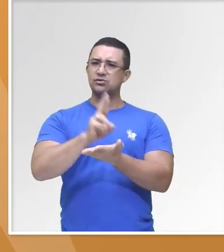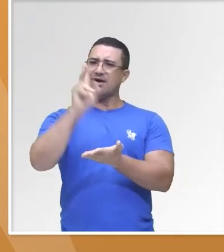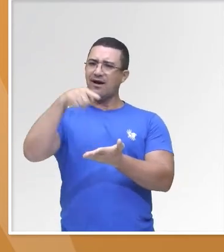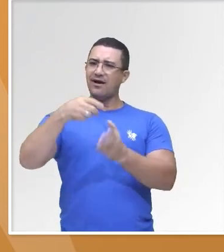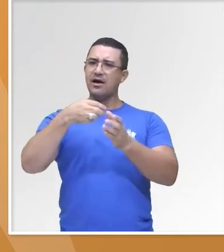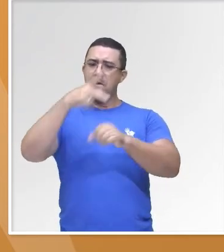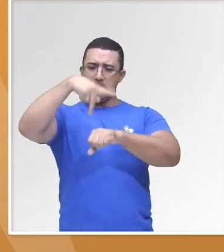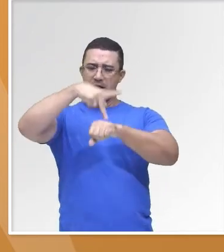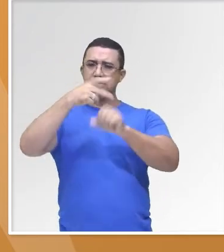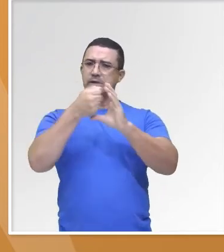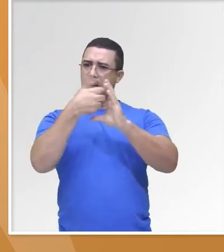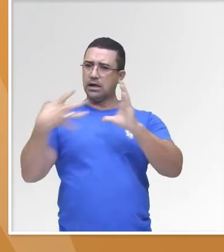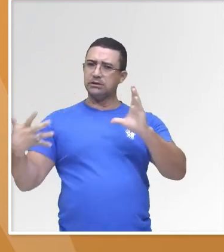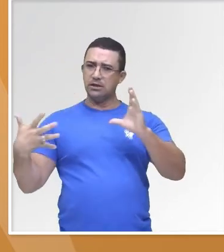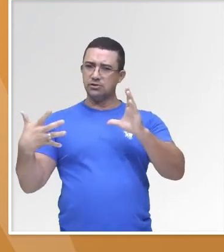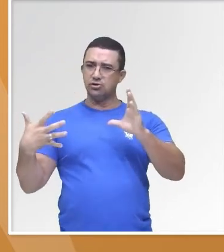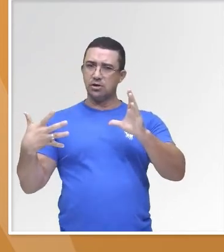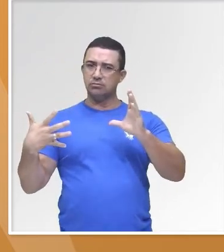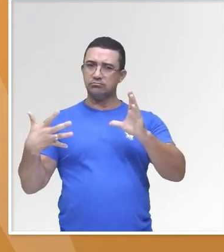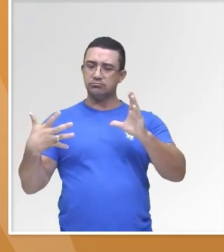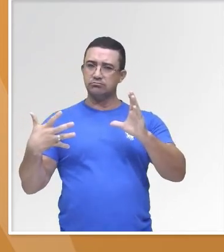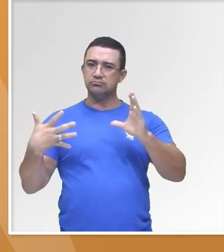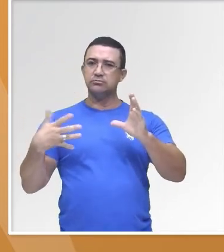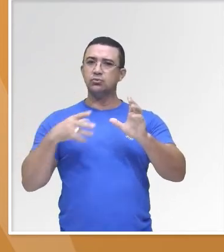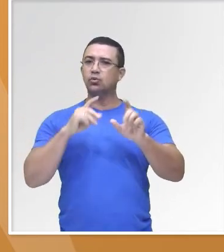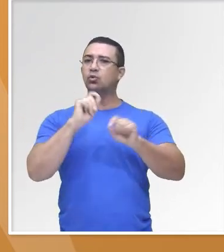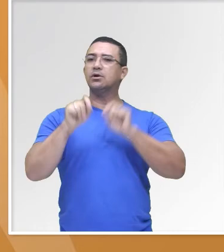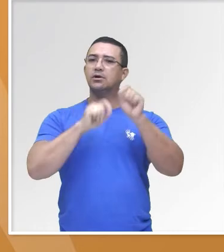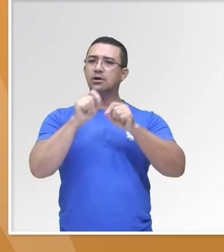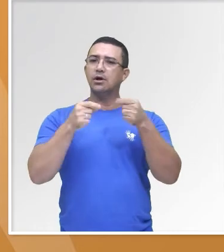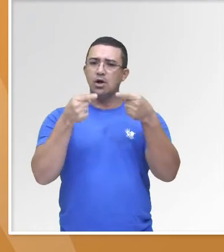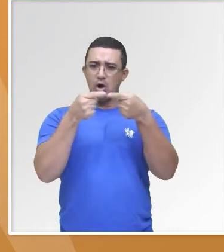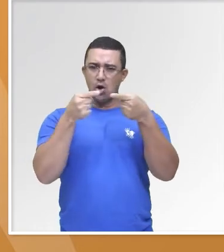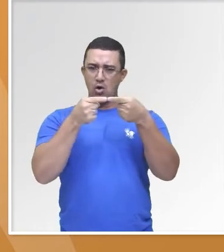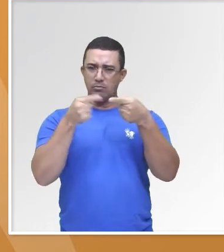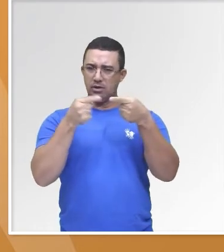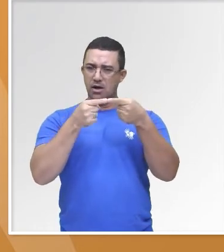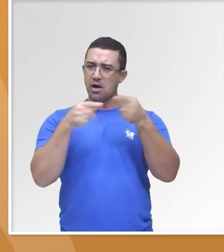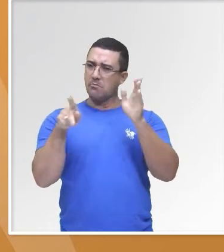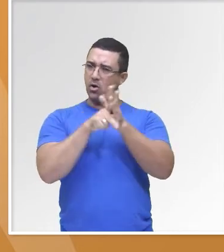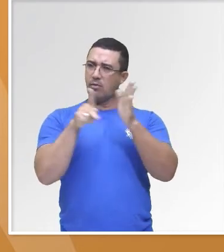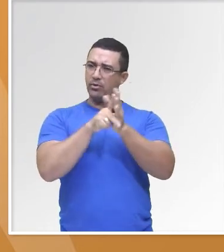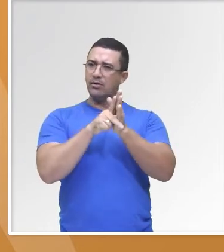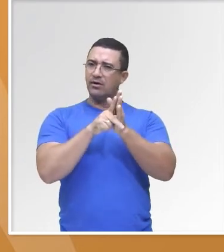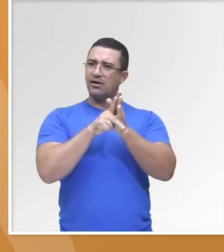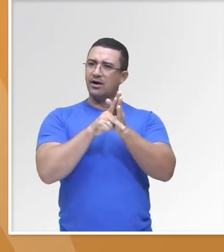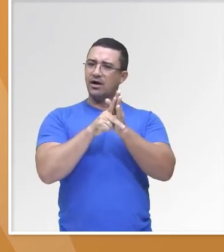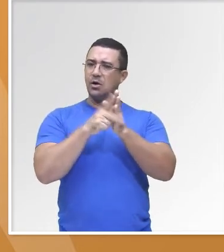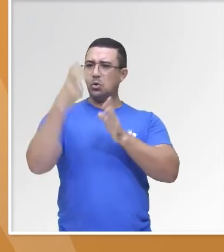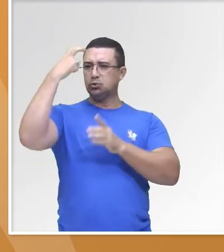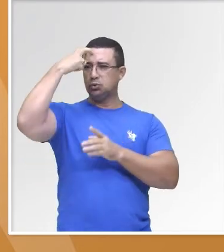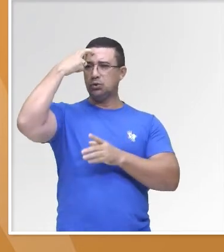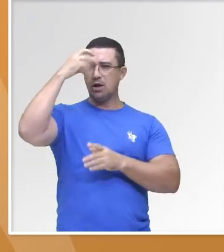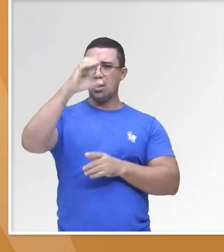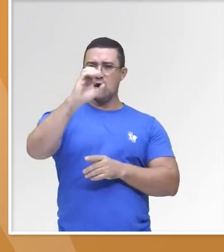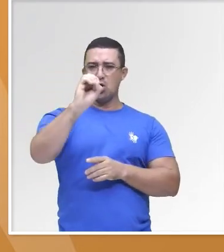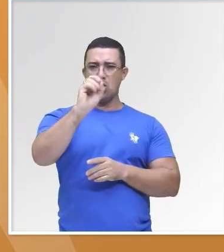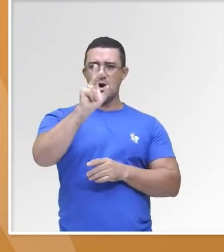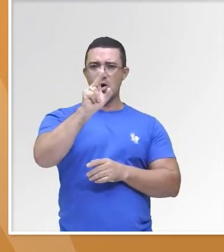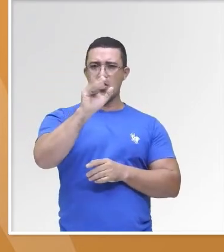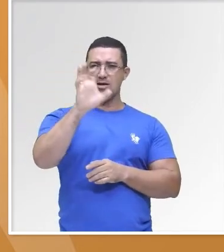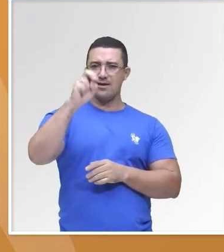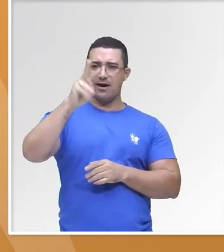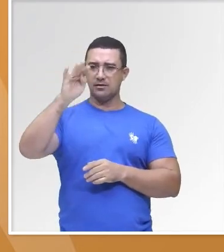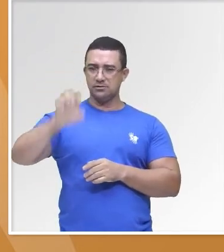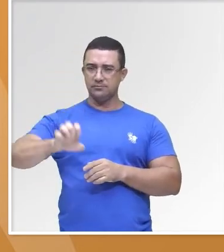totalmente orientais, estava muito jogado para o lado do Oriente, perdão. E através de Pedro Grande, que se copiou